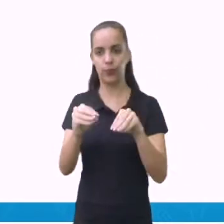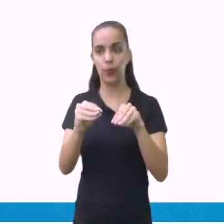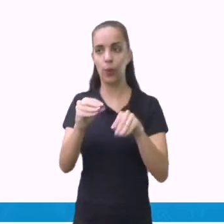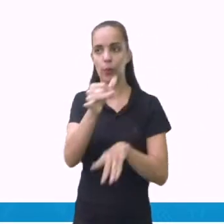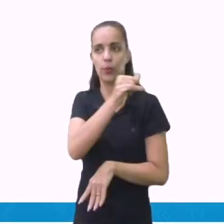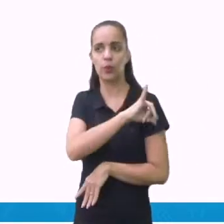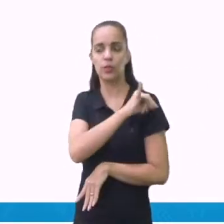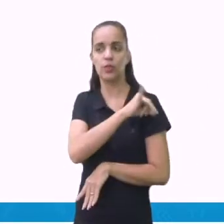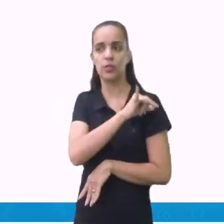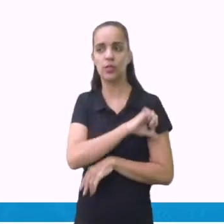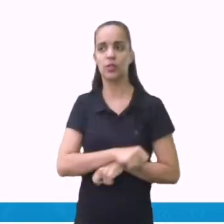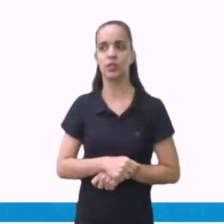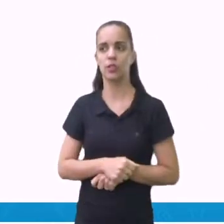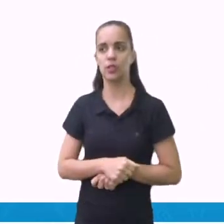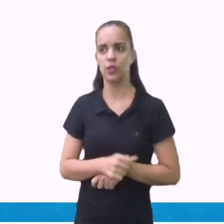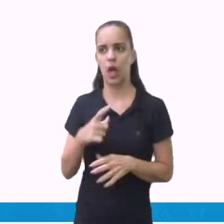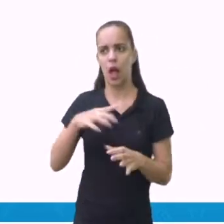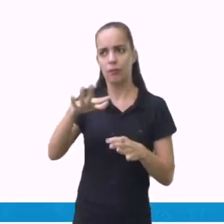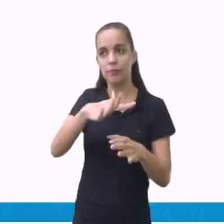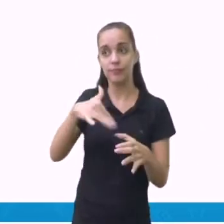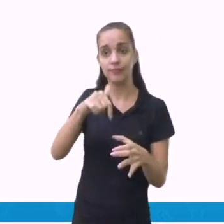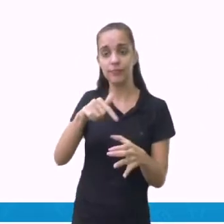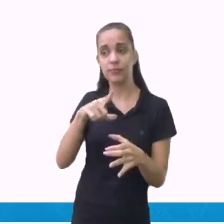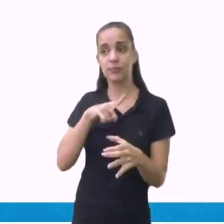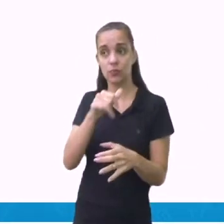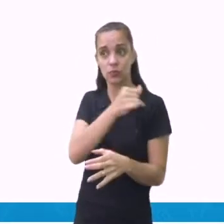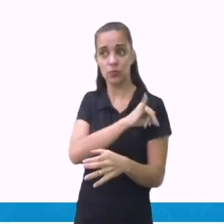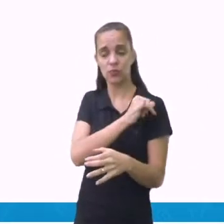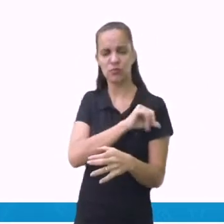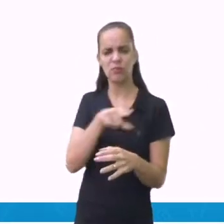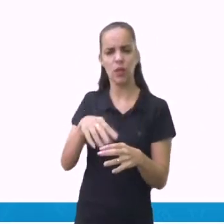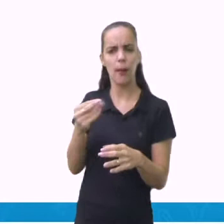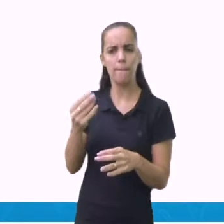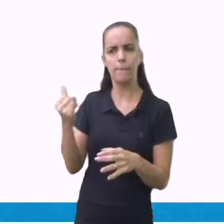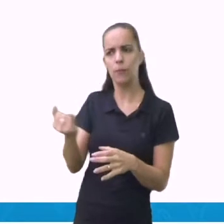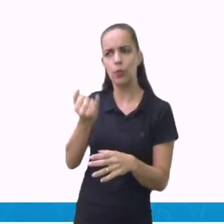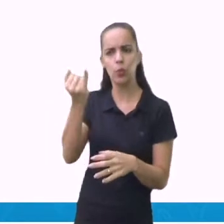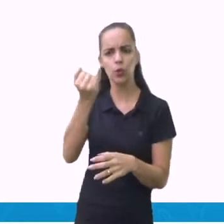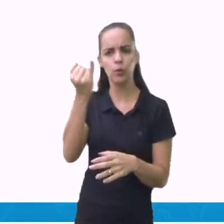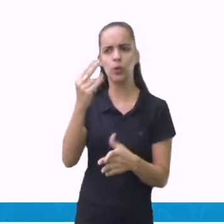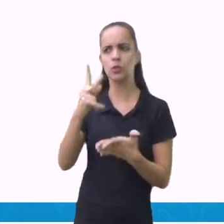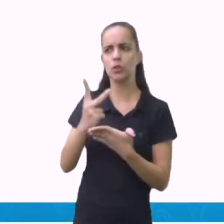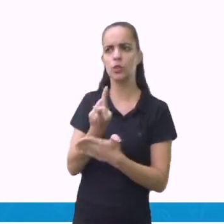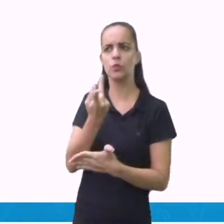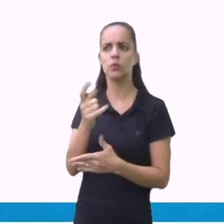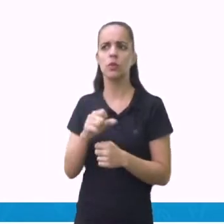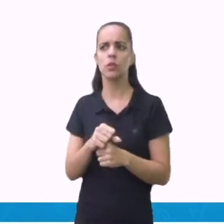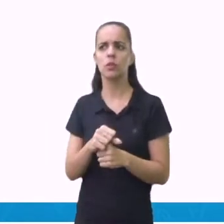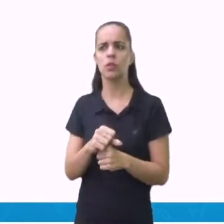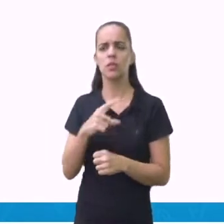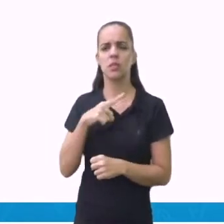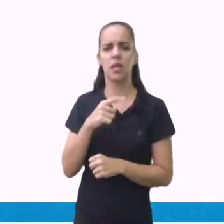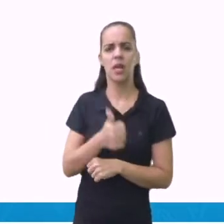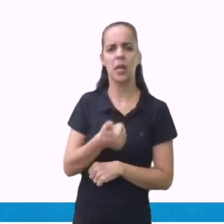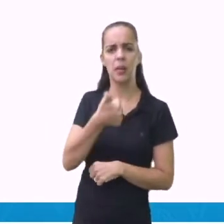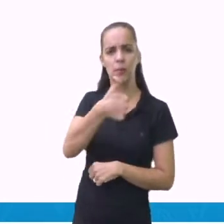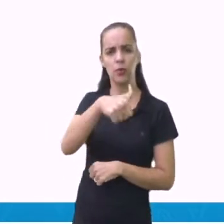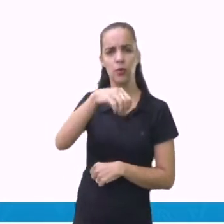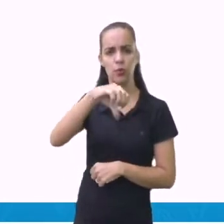de Janeiro também era um ponto muito importante na época de entre 1753